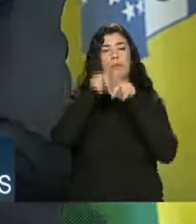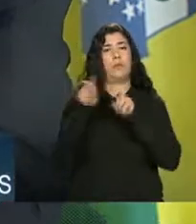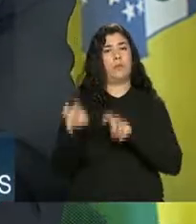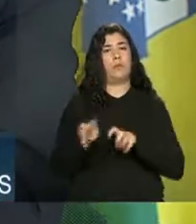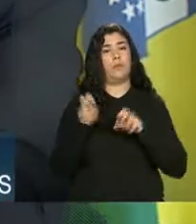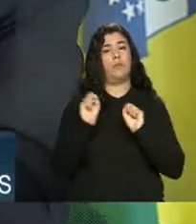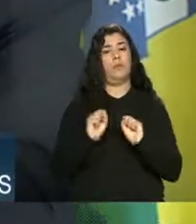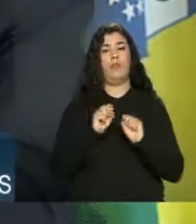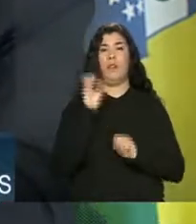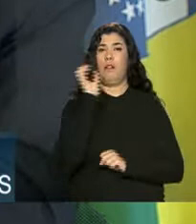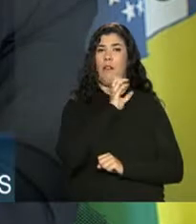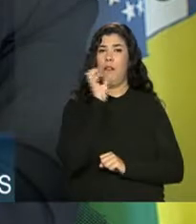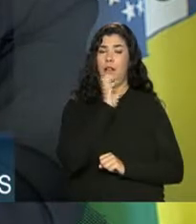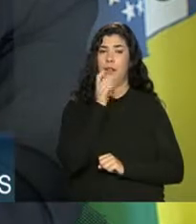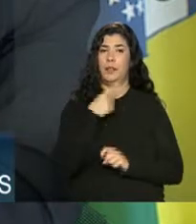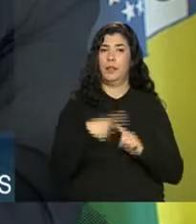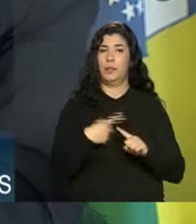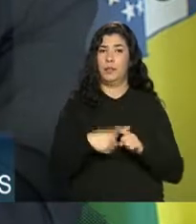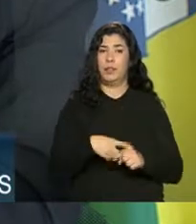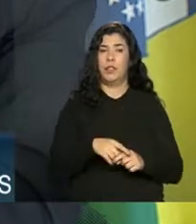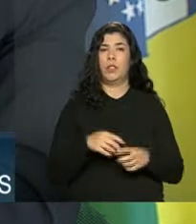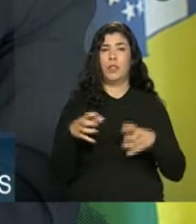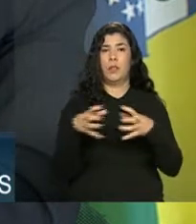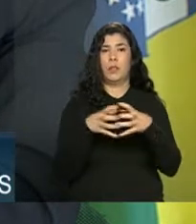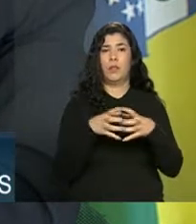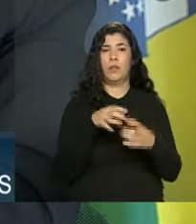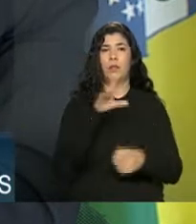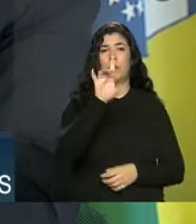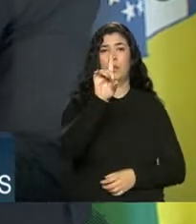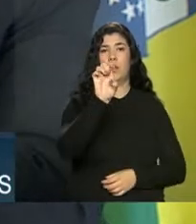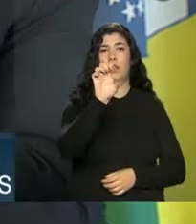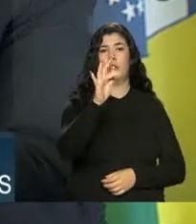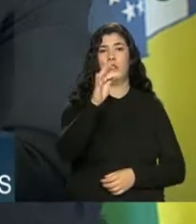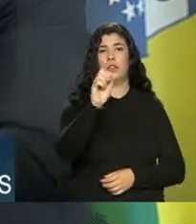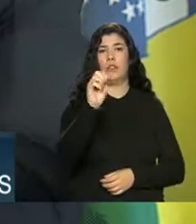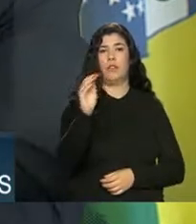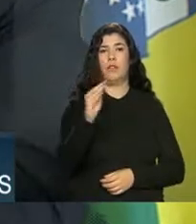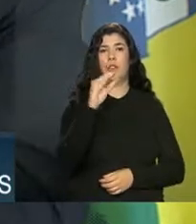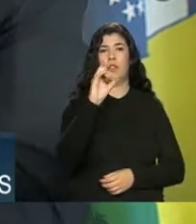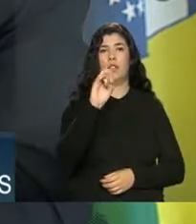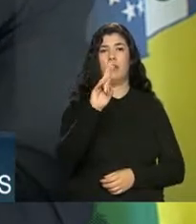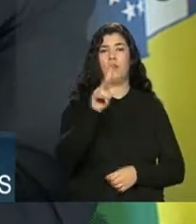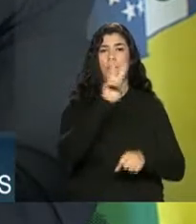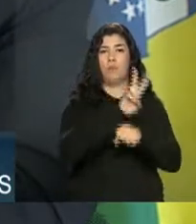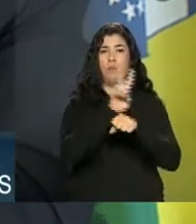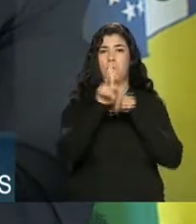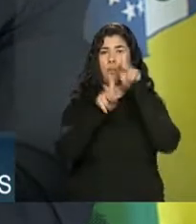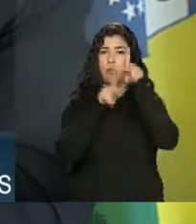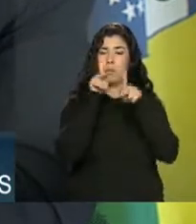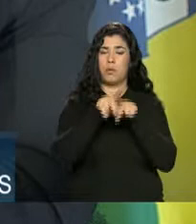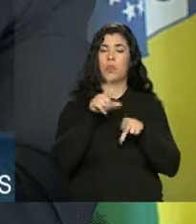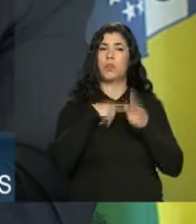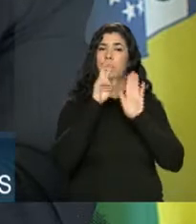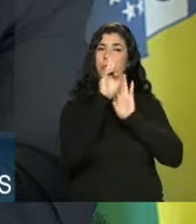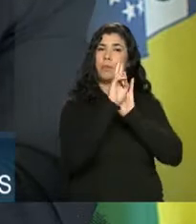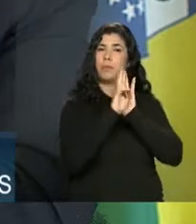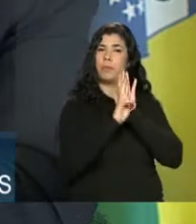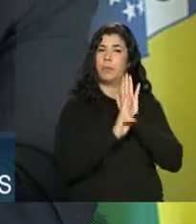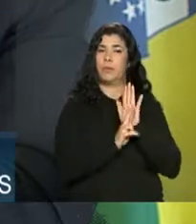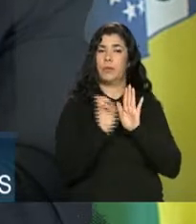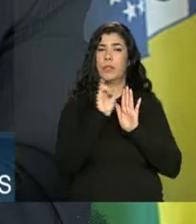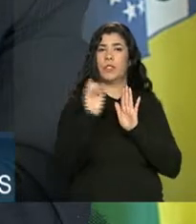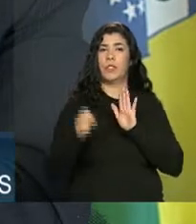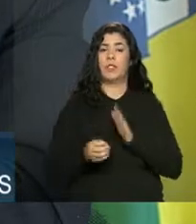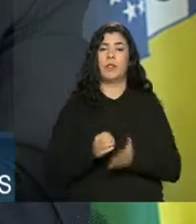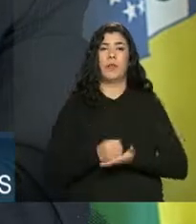ser uma situação de emergência a Defesa Civil fazer esse Oi e aí nós estabelecemos regras se